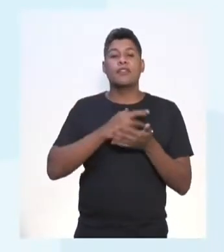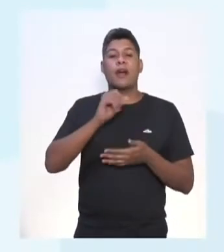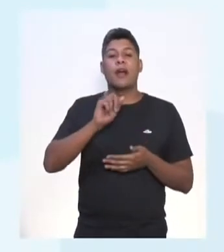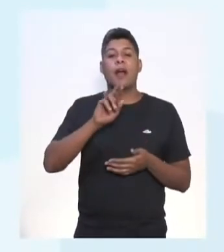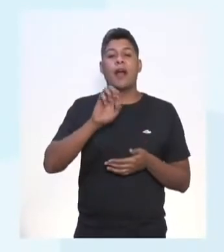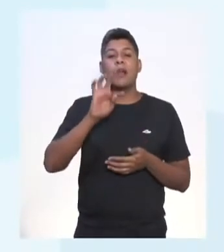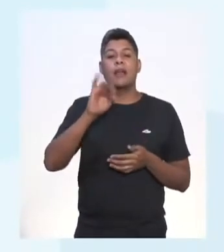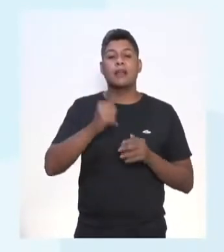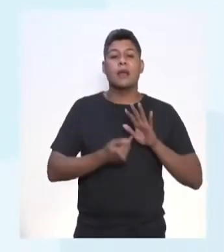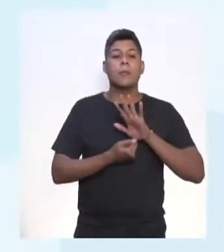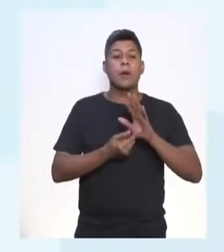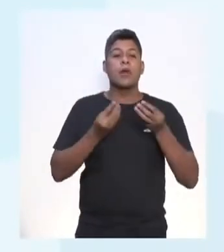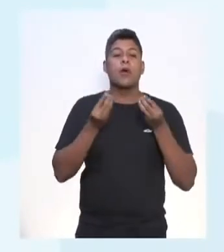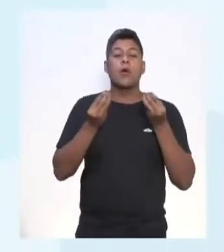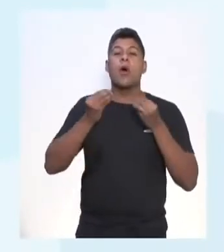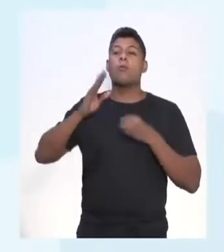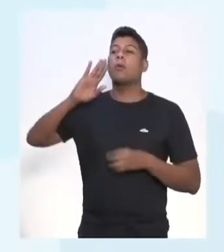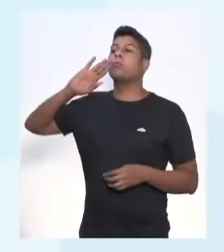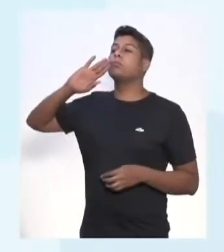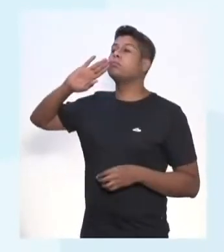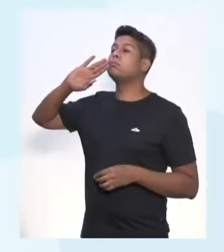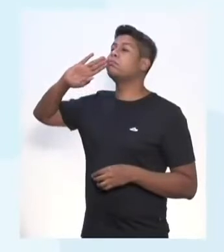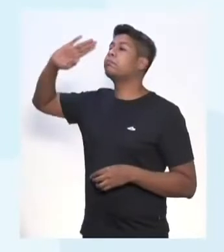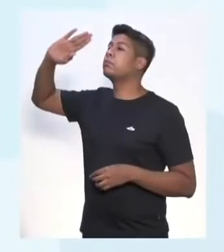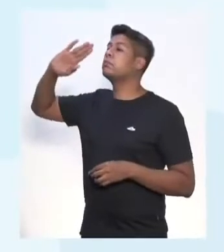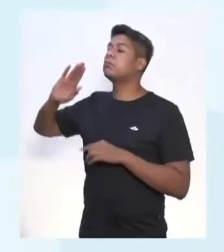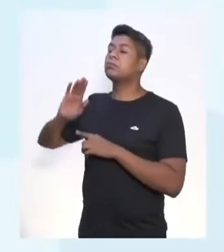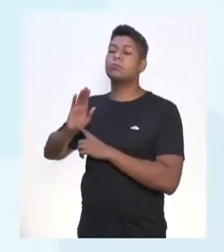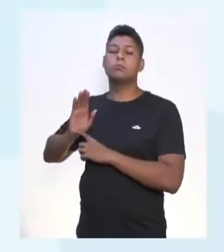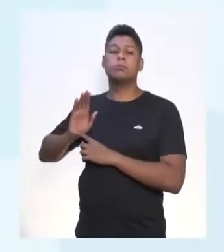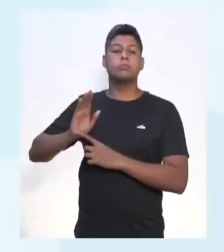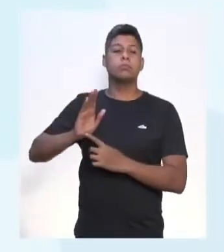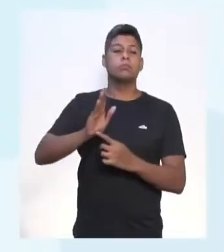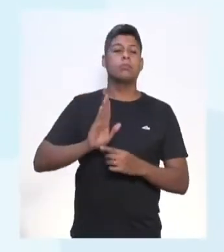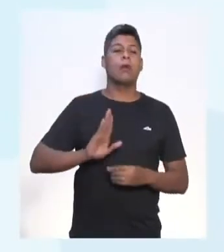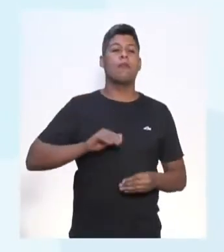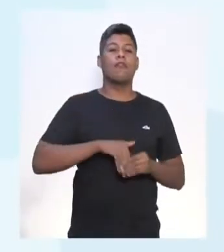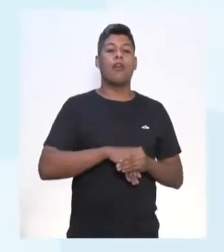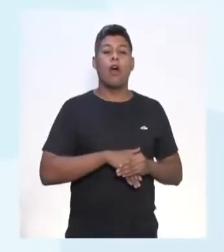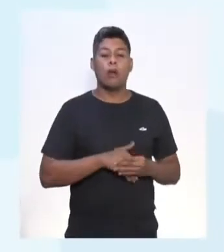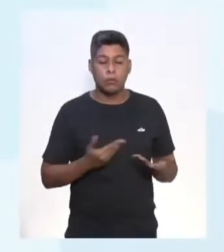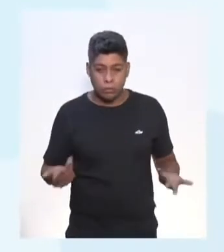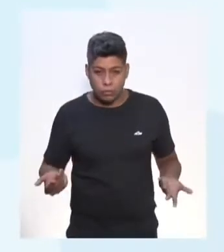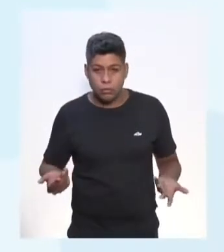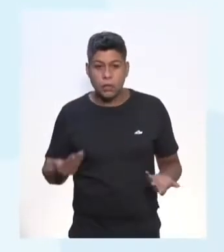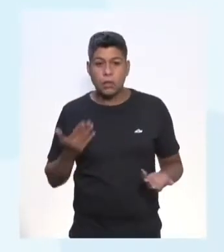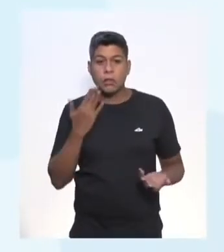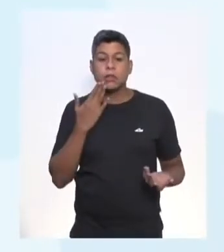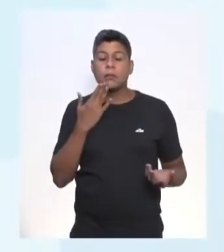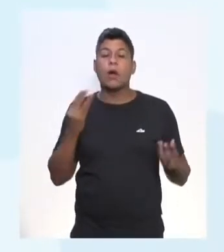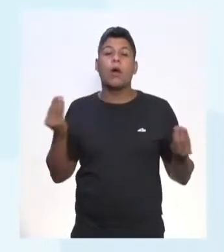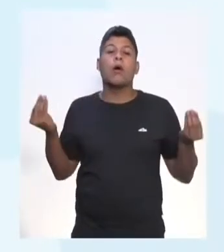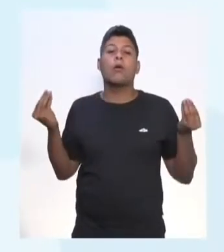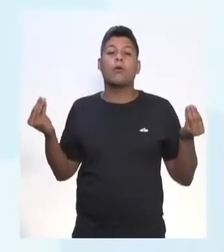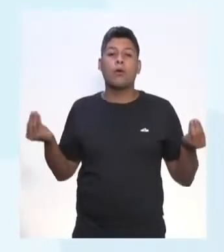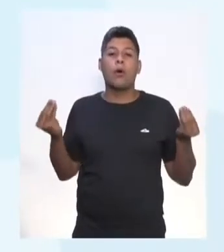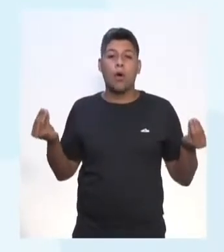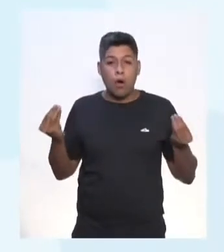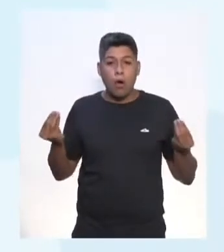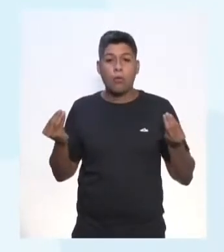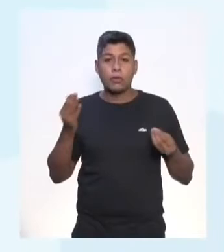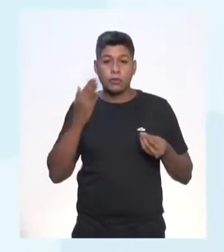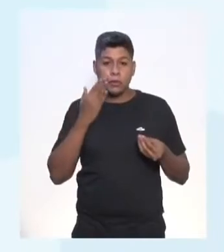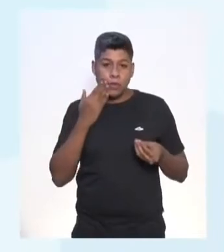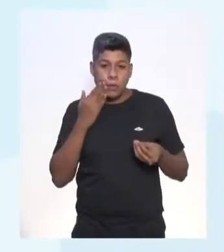vai mostrar aí como que os coronéis, eles guiavam ali o pleito eleitoral, como que eles acabavam,